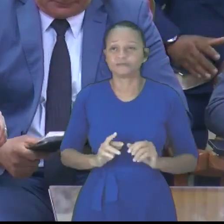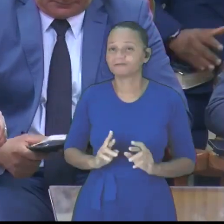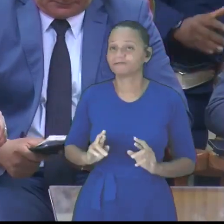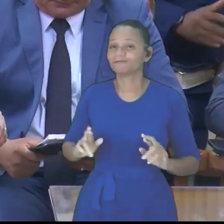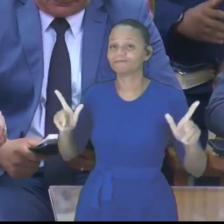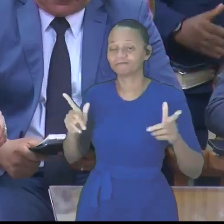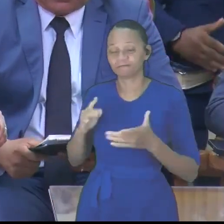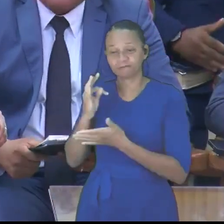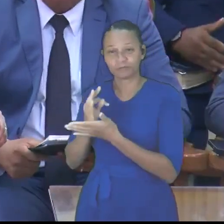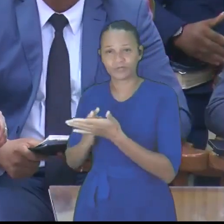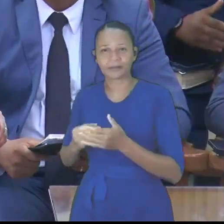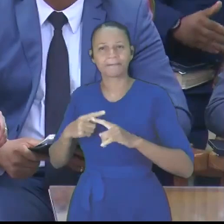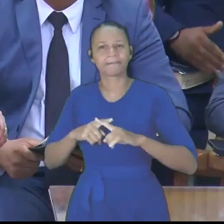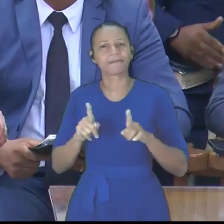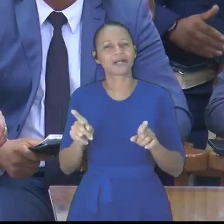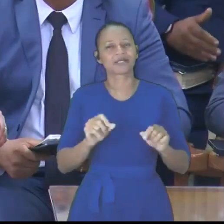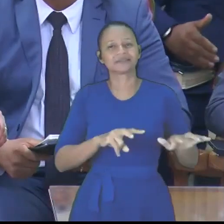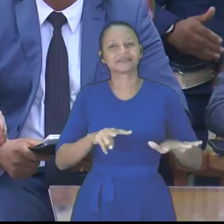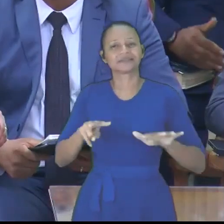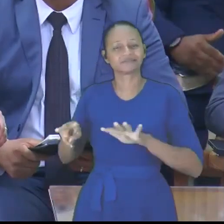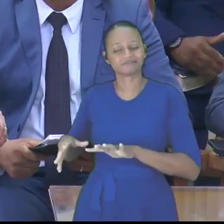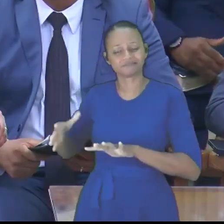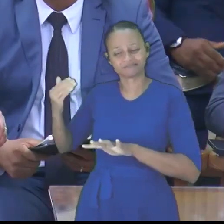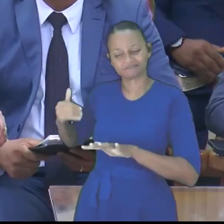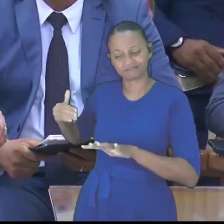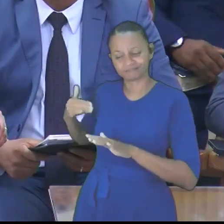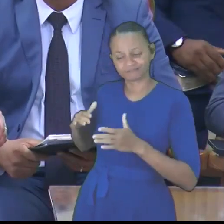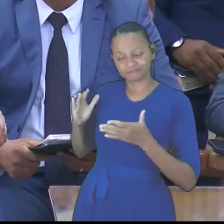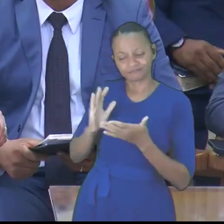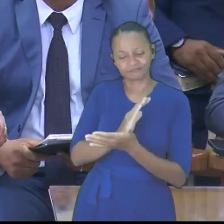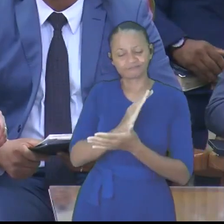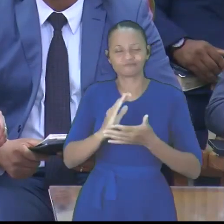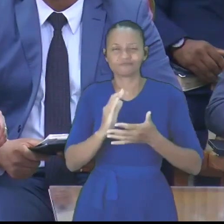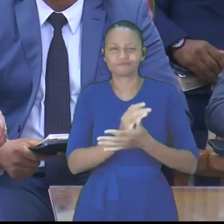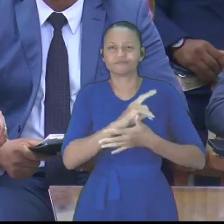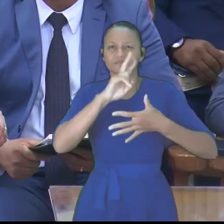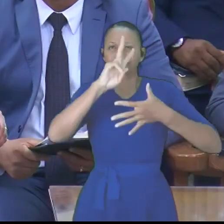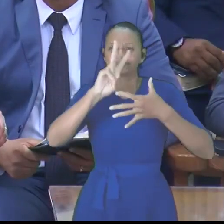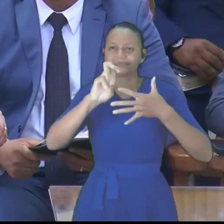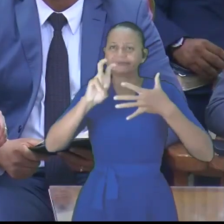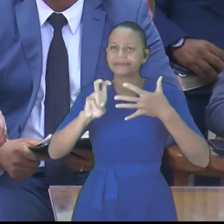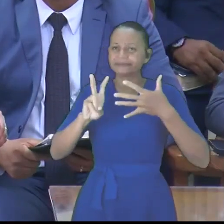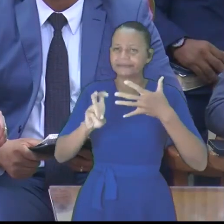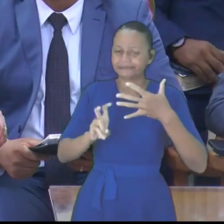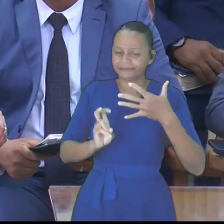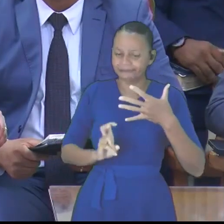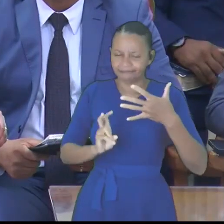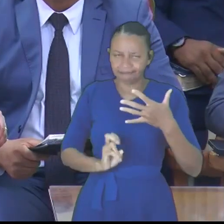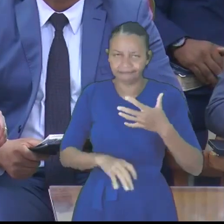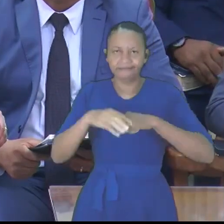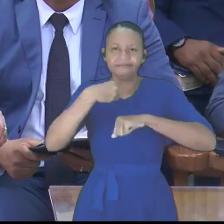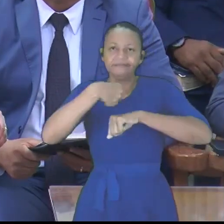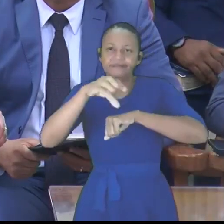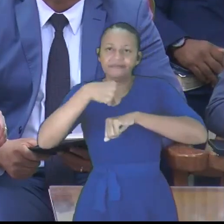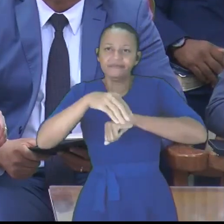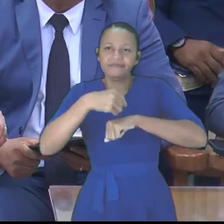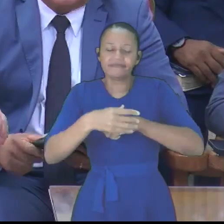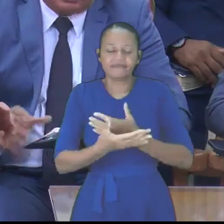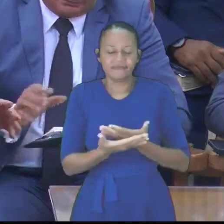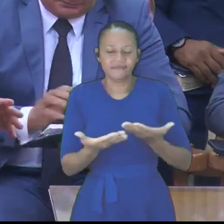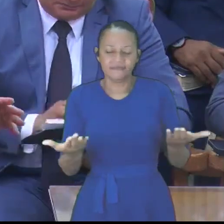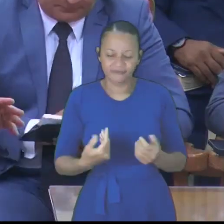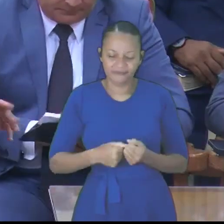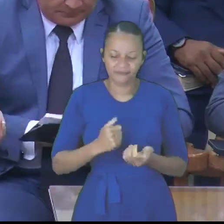mas a semana passada ficou algumas observações, né? Vamos abrir a Bíblia em